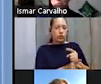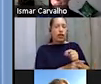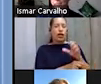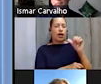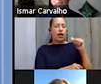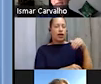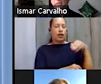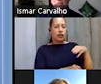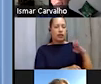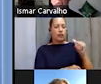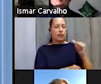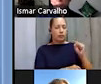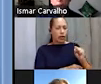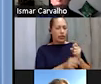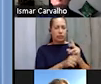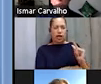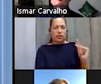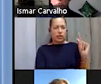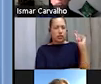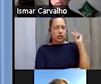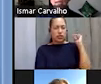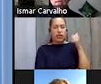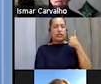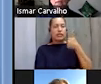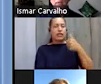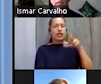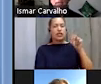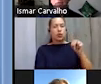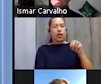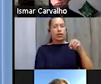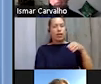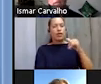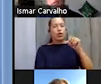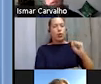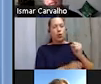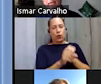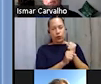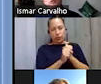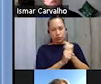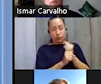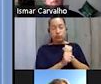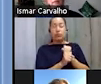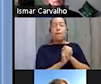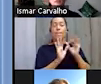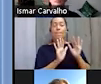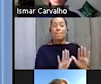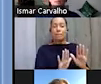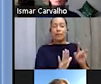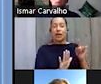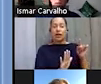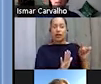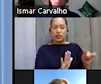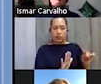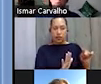de 100, 150 milhões de anos. Sim, sim. E daí só que daí a produção é essencialmente